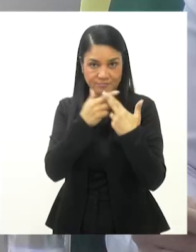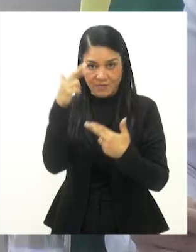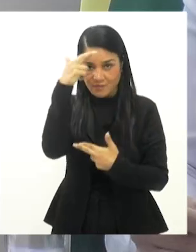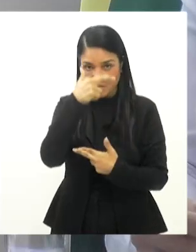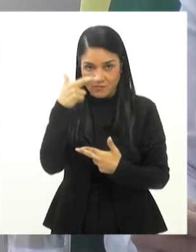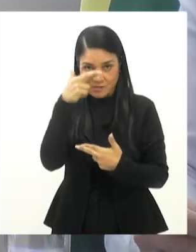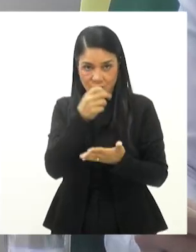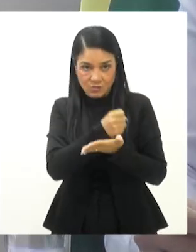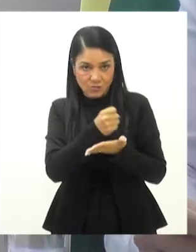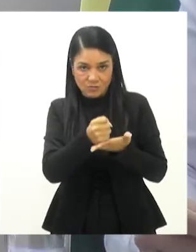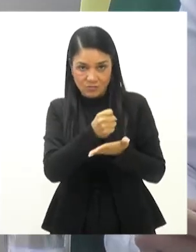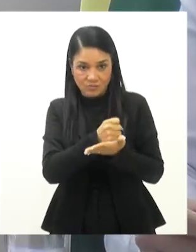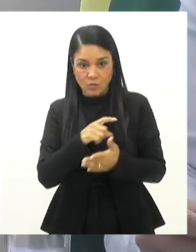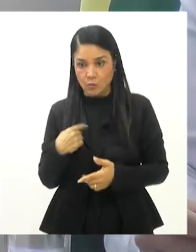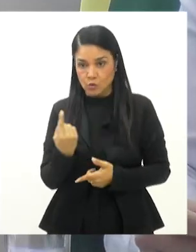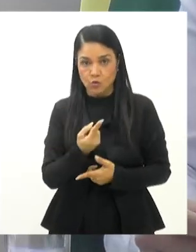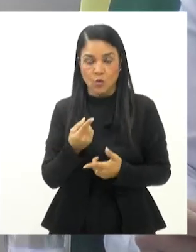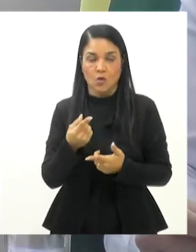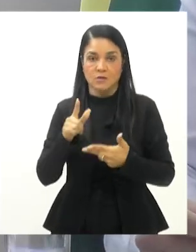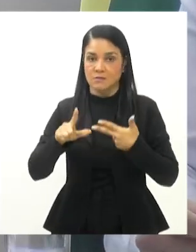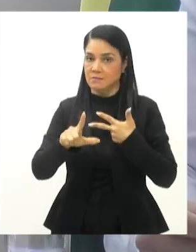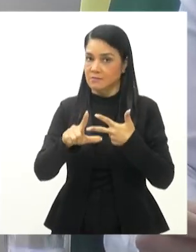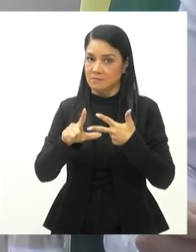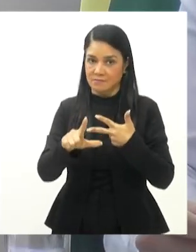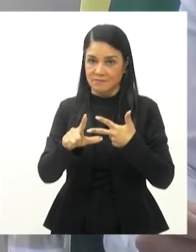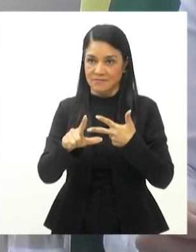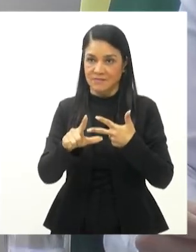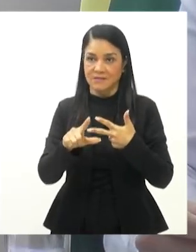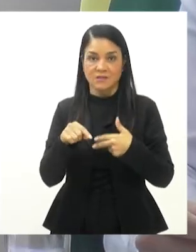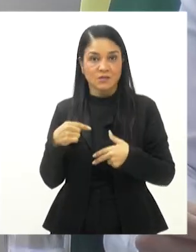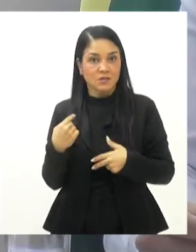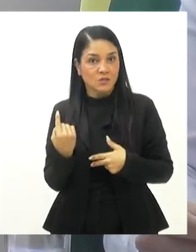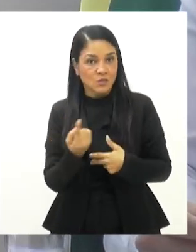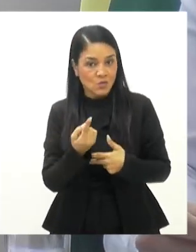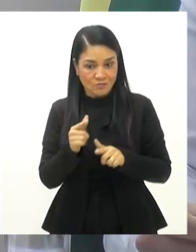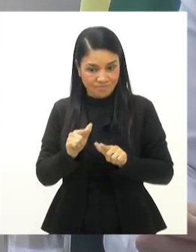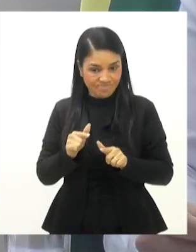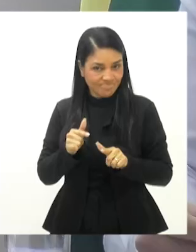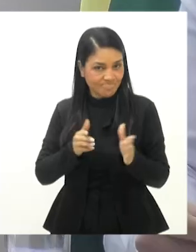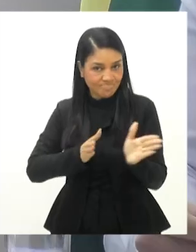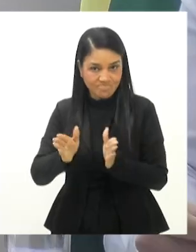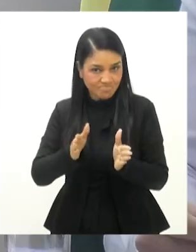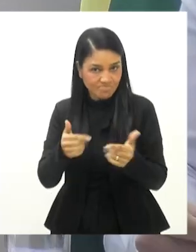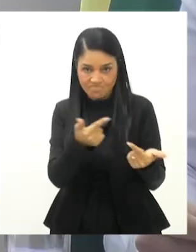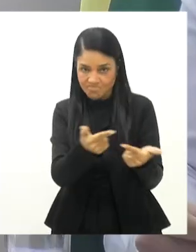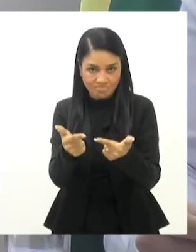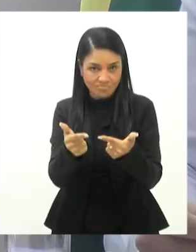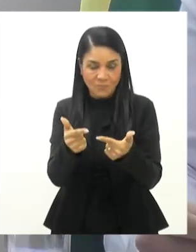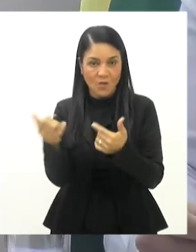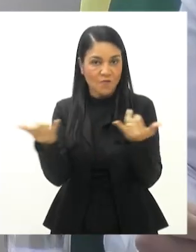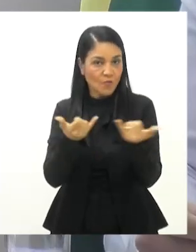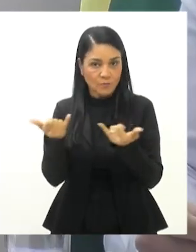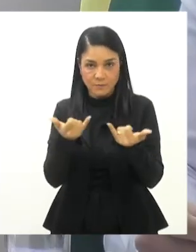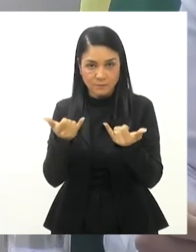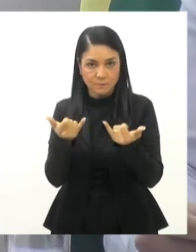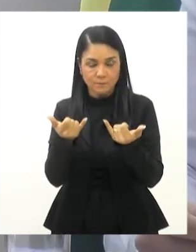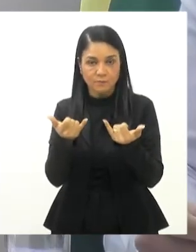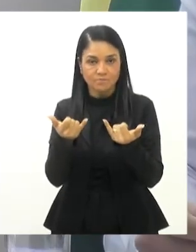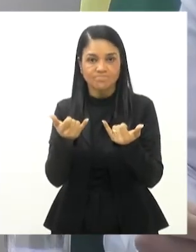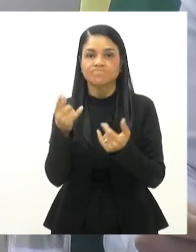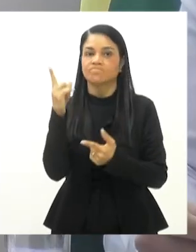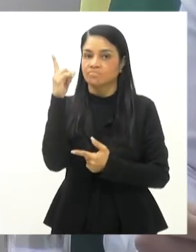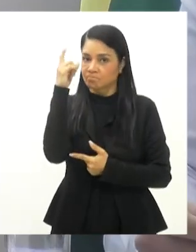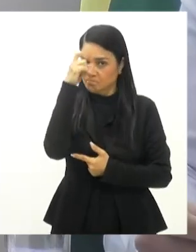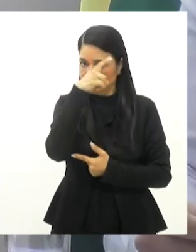desses contratos somos nós, o legislativo. Se nós não tivermos acesso a essas informações, fica